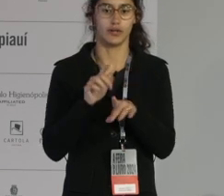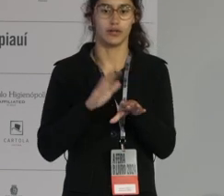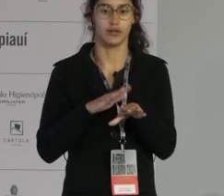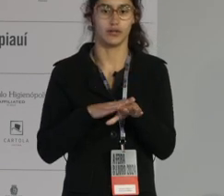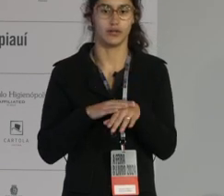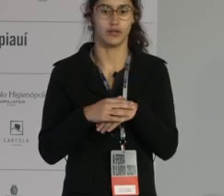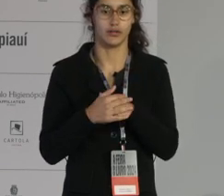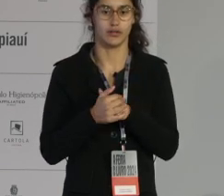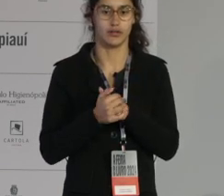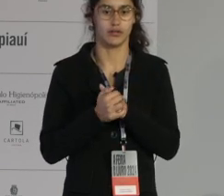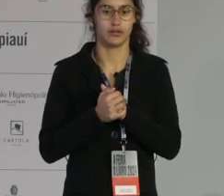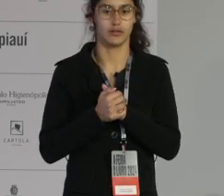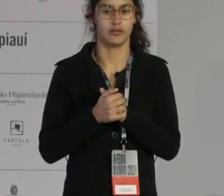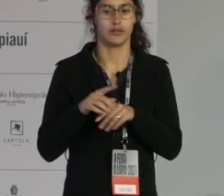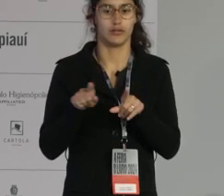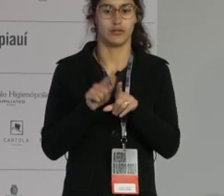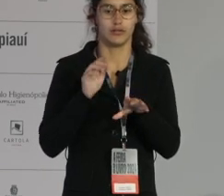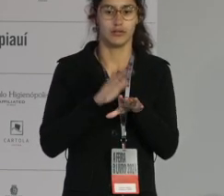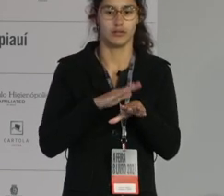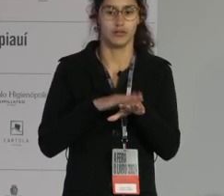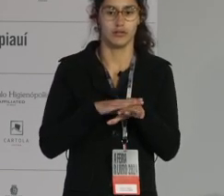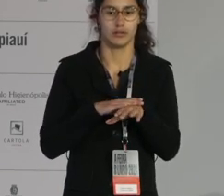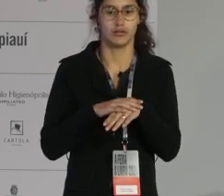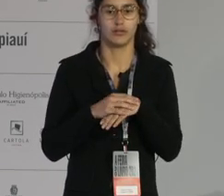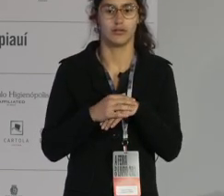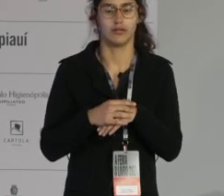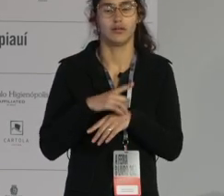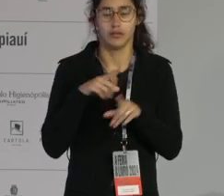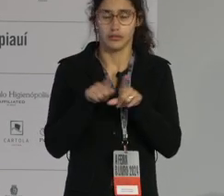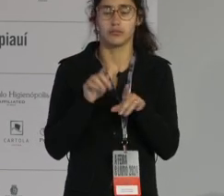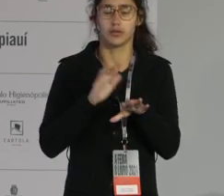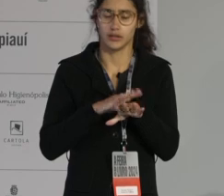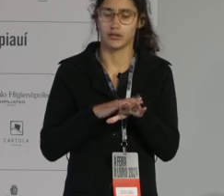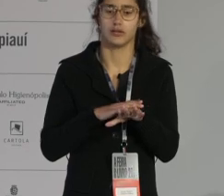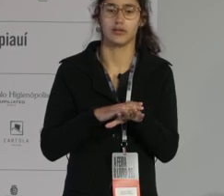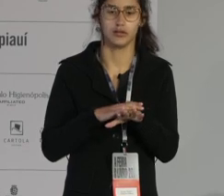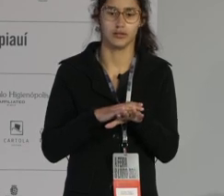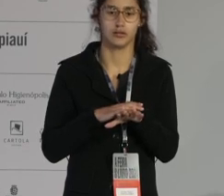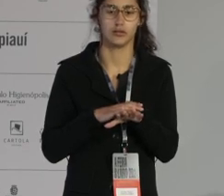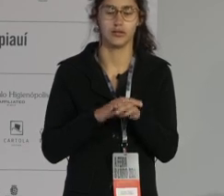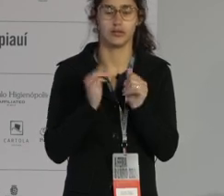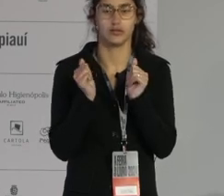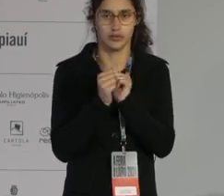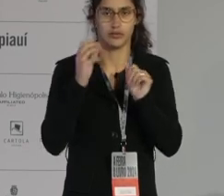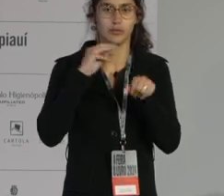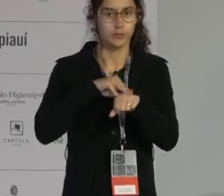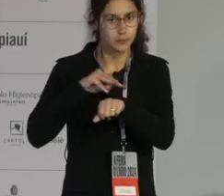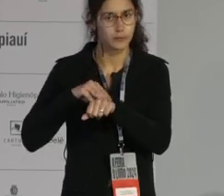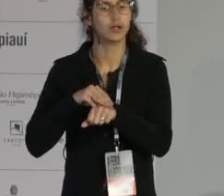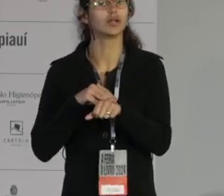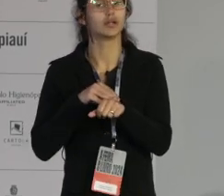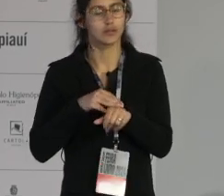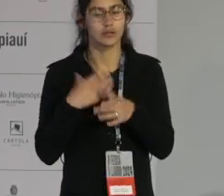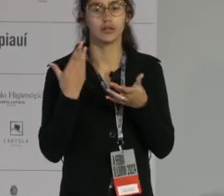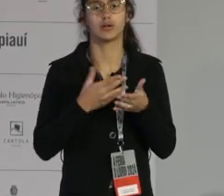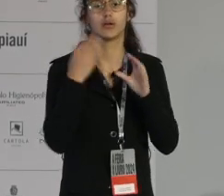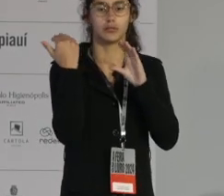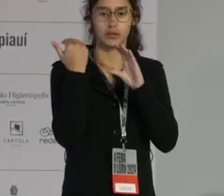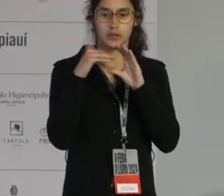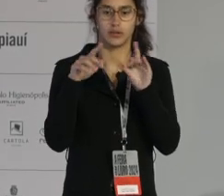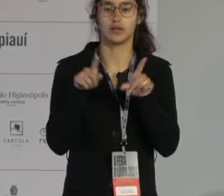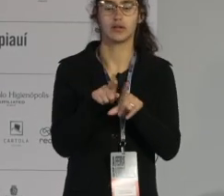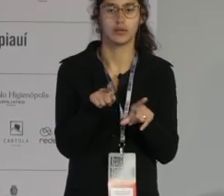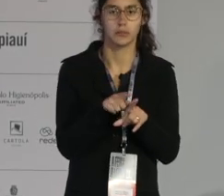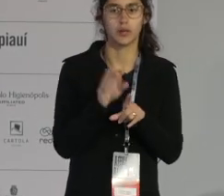não, é uma coleção de literatura brasileira contemporânea, então esse é o momento. E eu mandei e assim